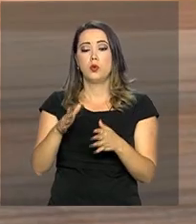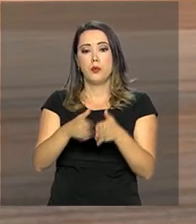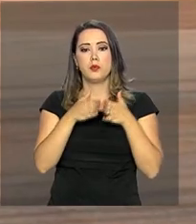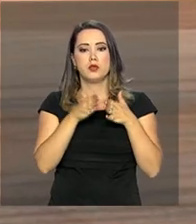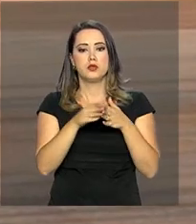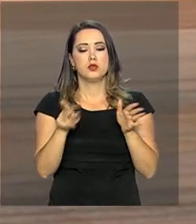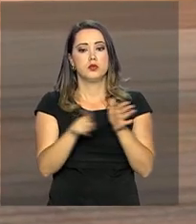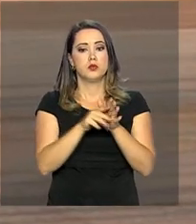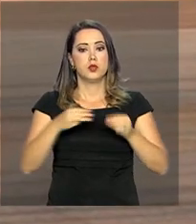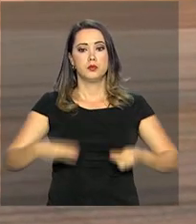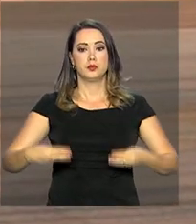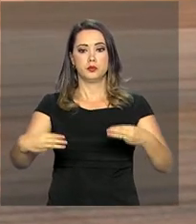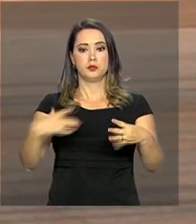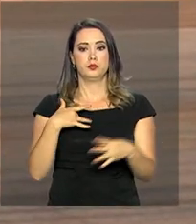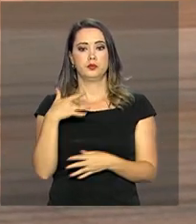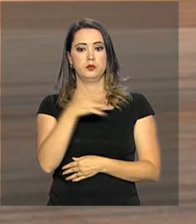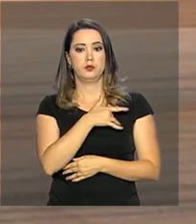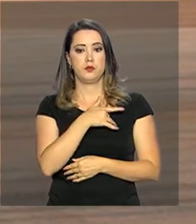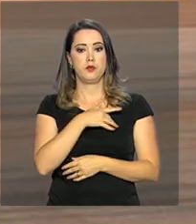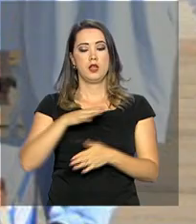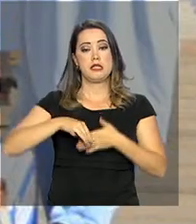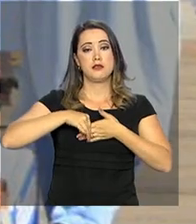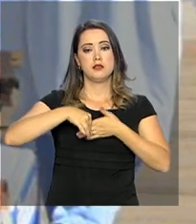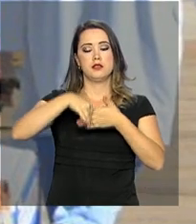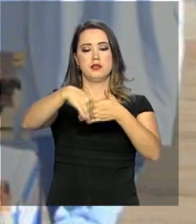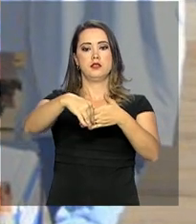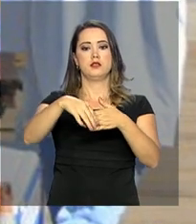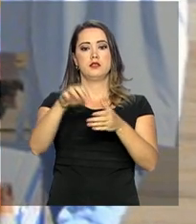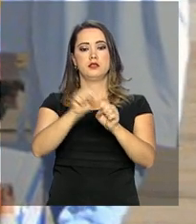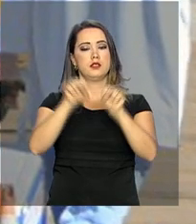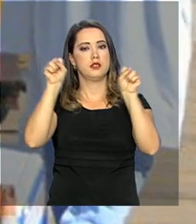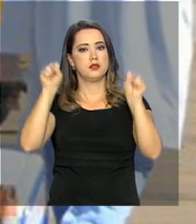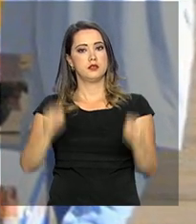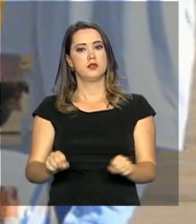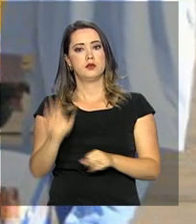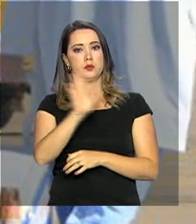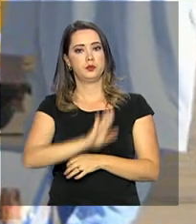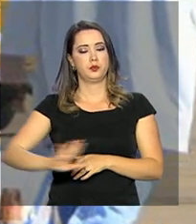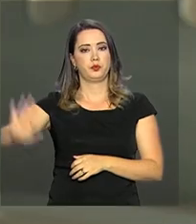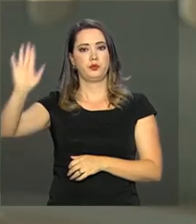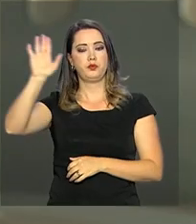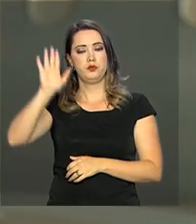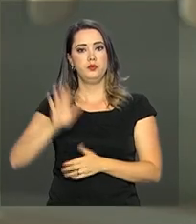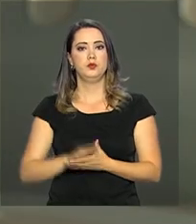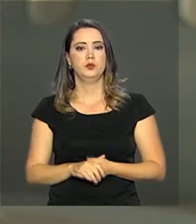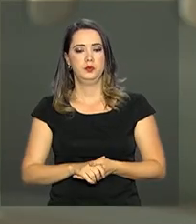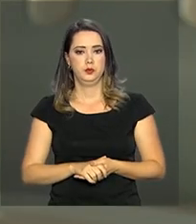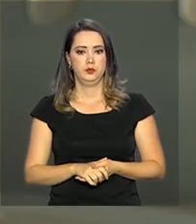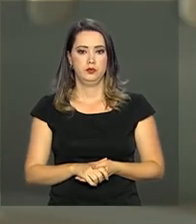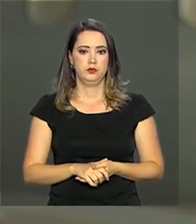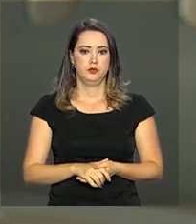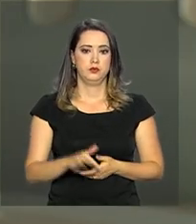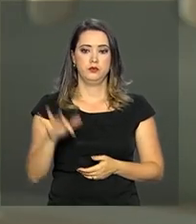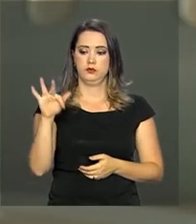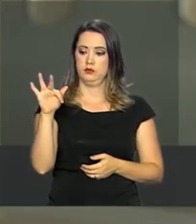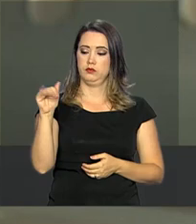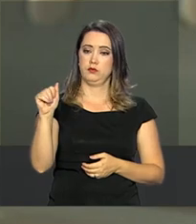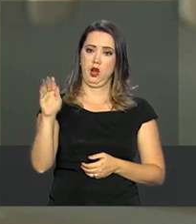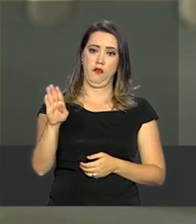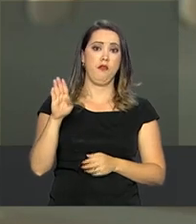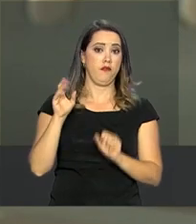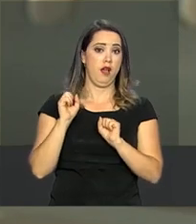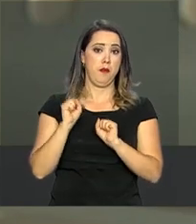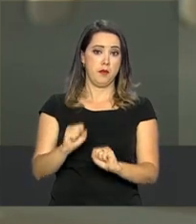pelo ministério da saúde que coordena o sistema nacional de transplantes a fab consegue operar às vezes em lugares